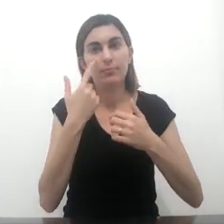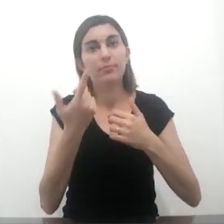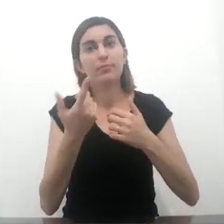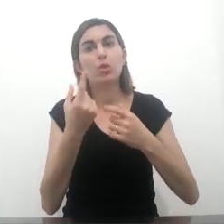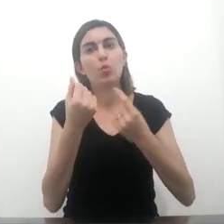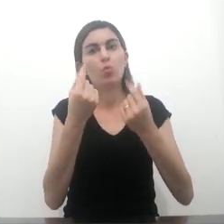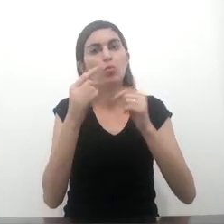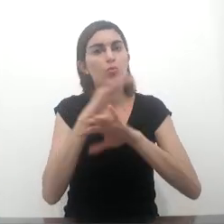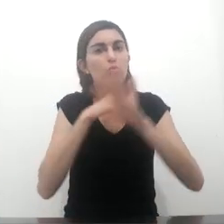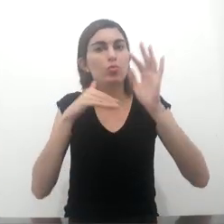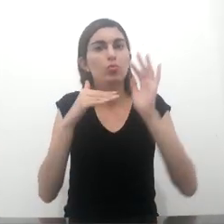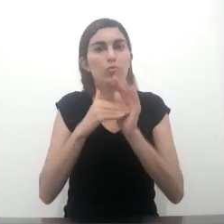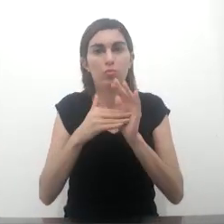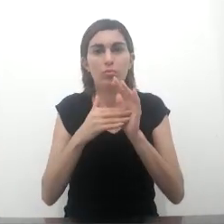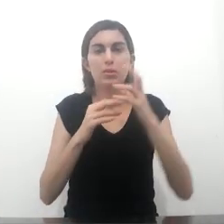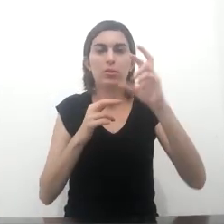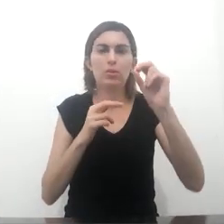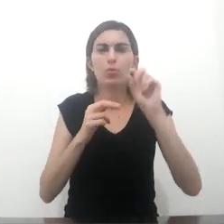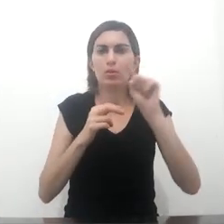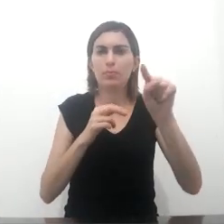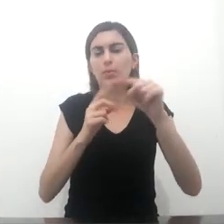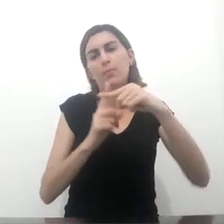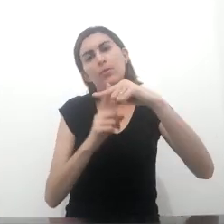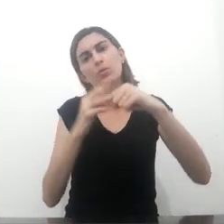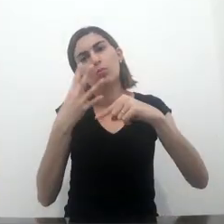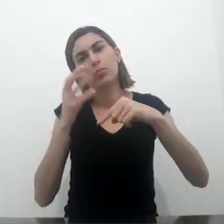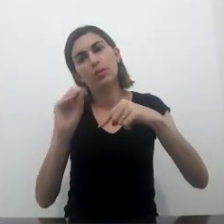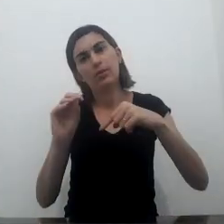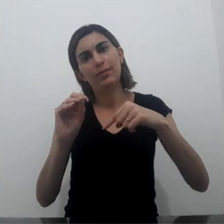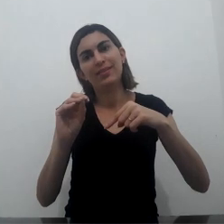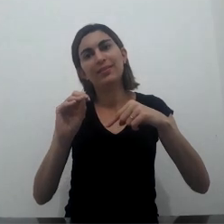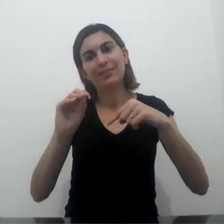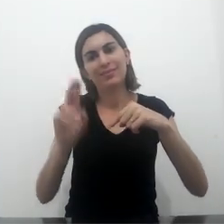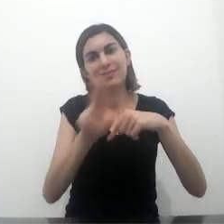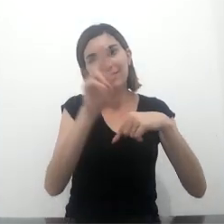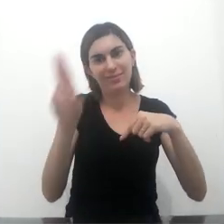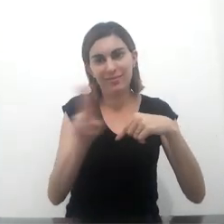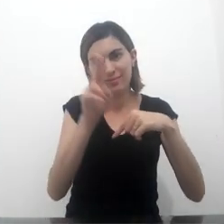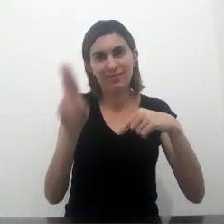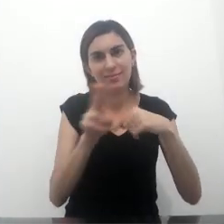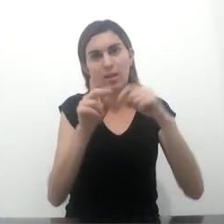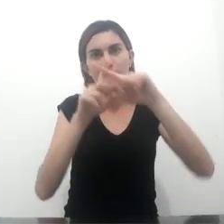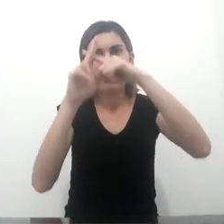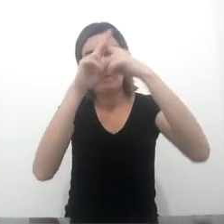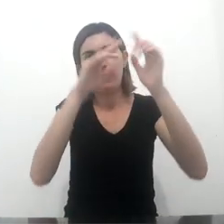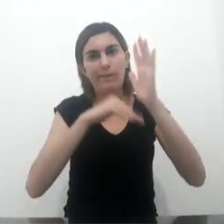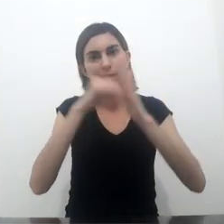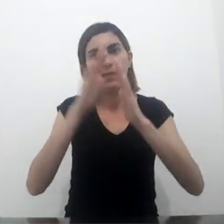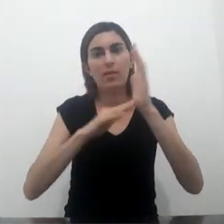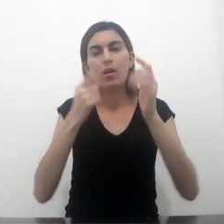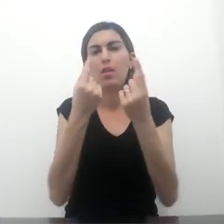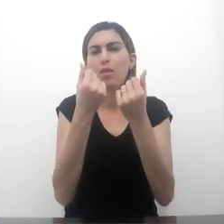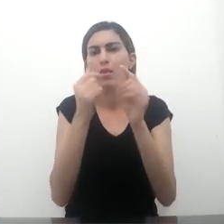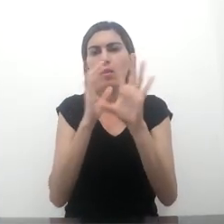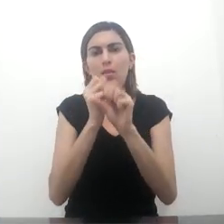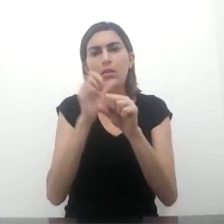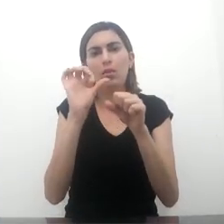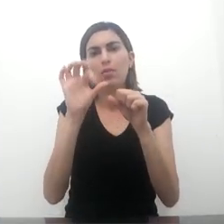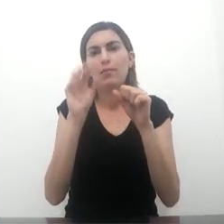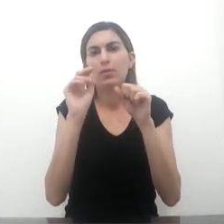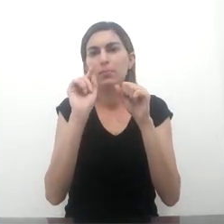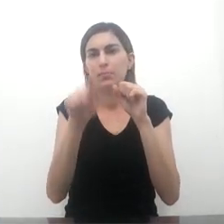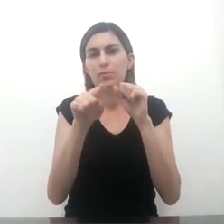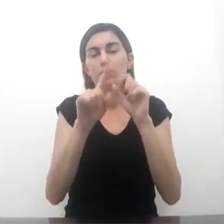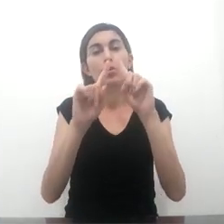Veja que o custo total, 50 mil mais 40, né, que ele usou para a reforma, ele teve um custo total